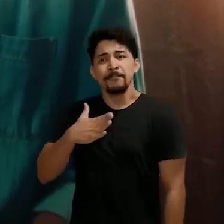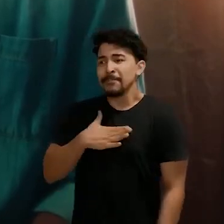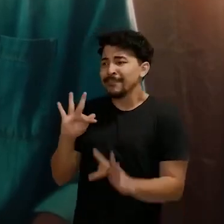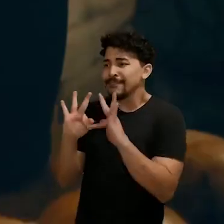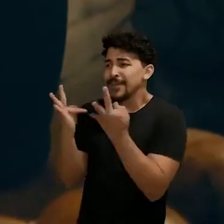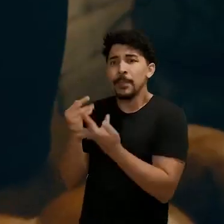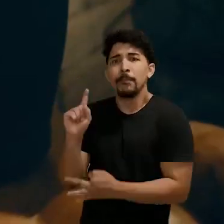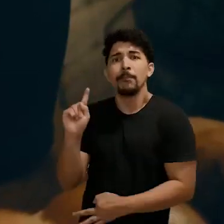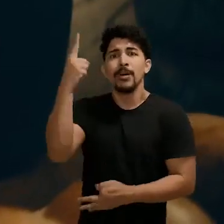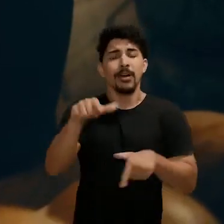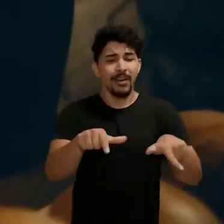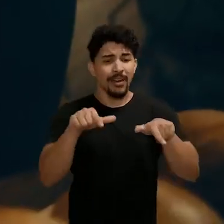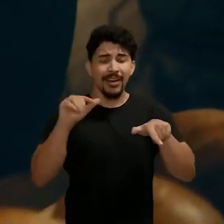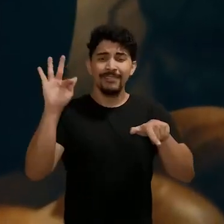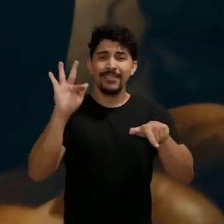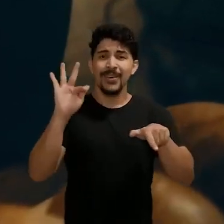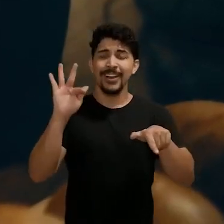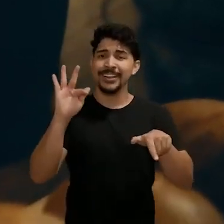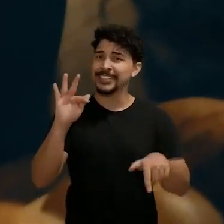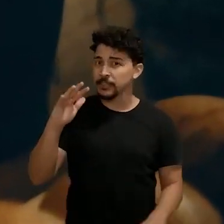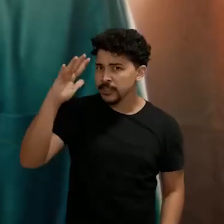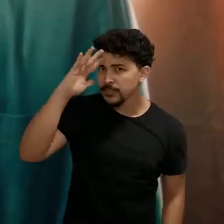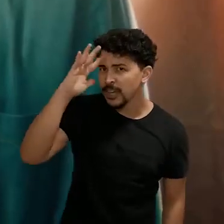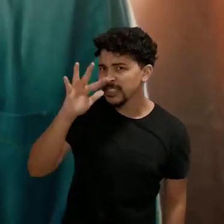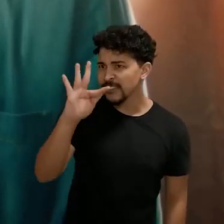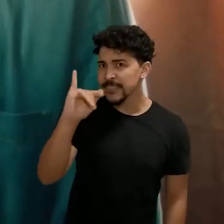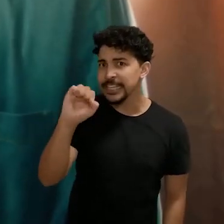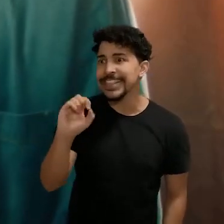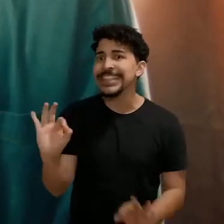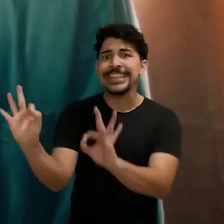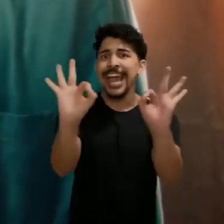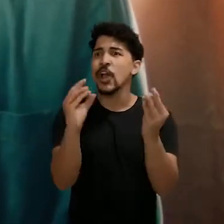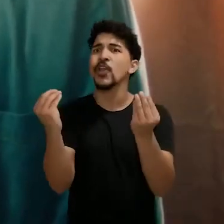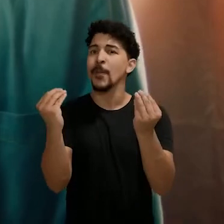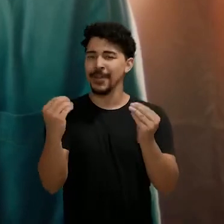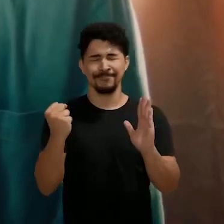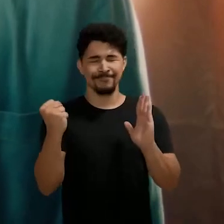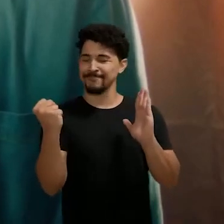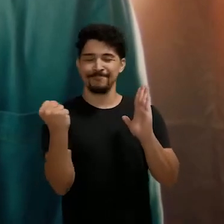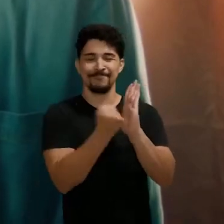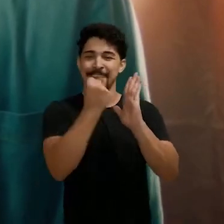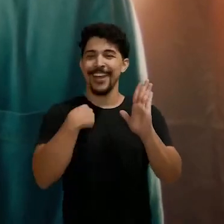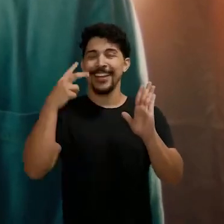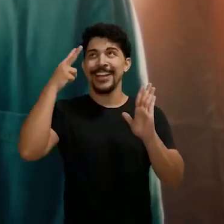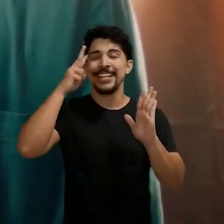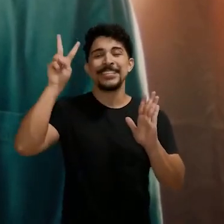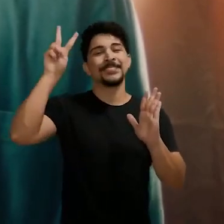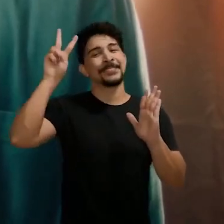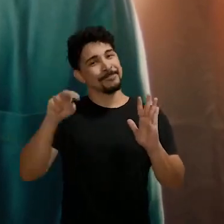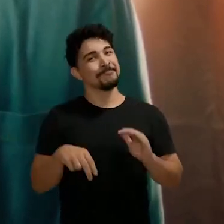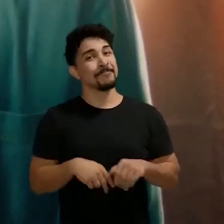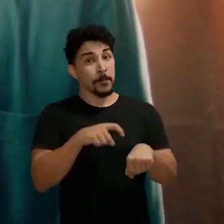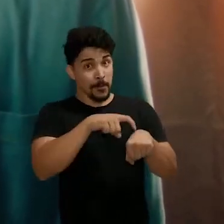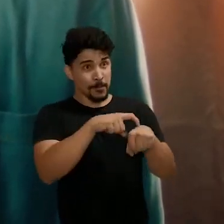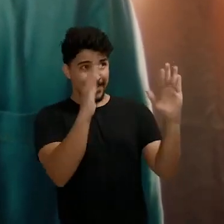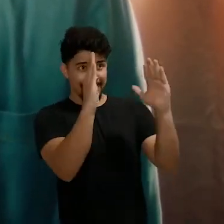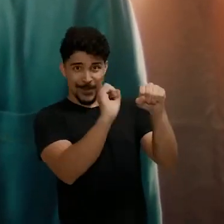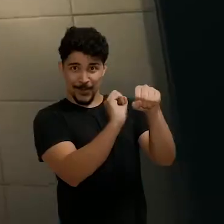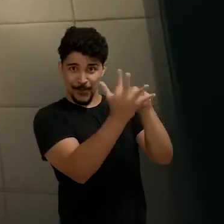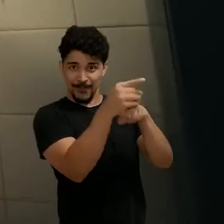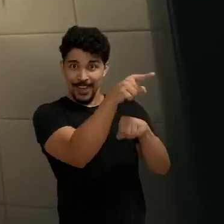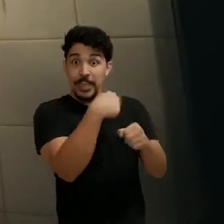até hoje de ter um grau superior completo. Sem ele, eu acho que não seria o que eu sou hoje, de ter criado a minha própria